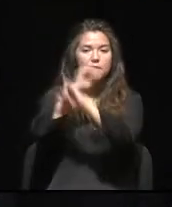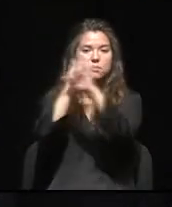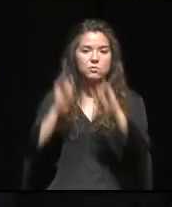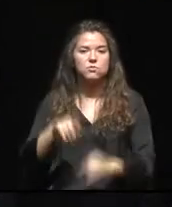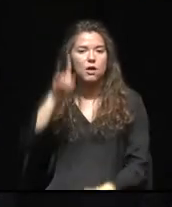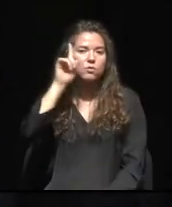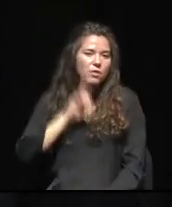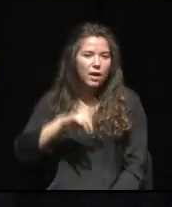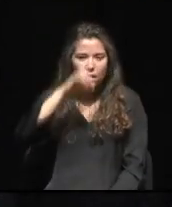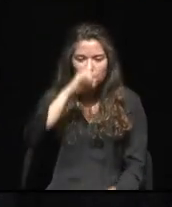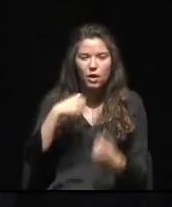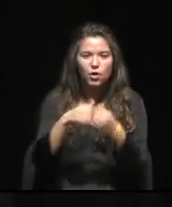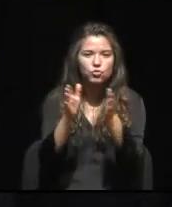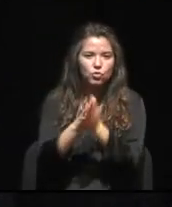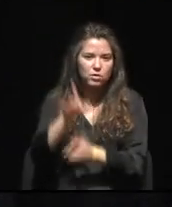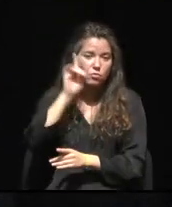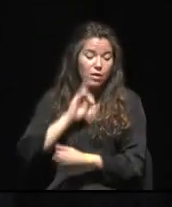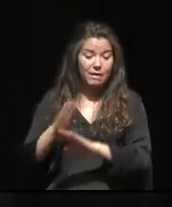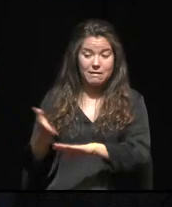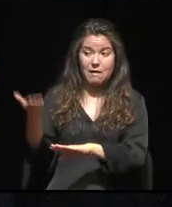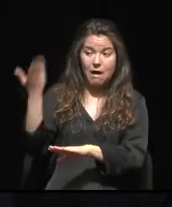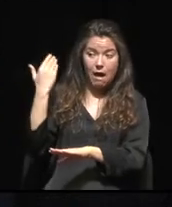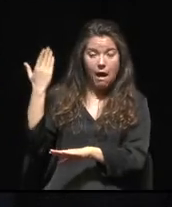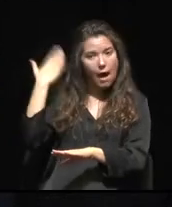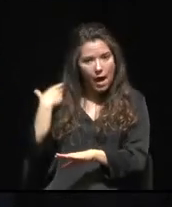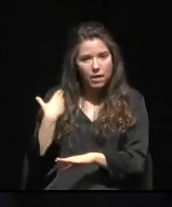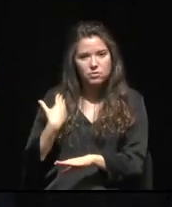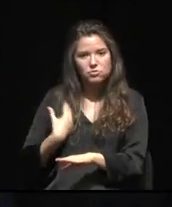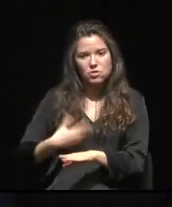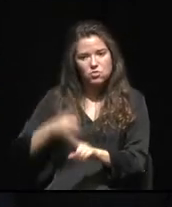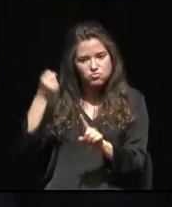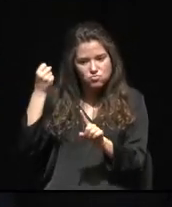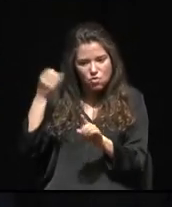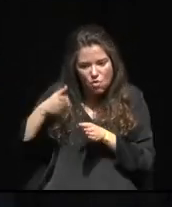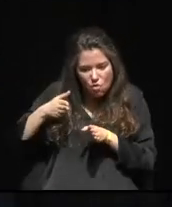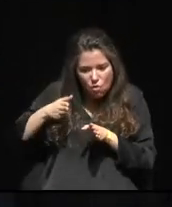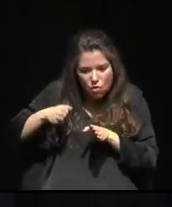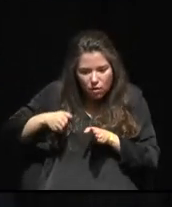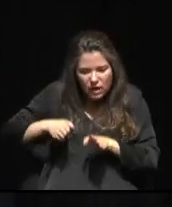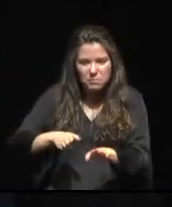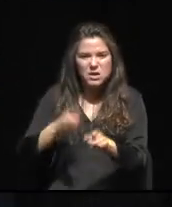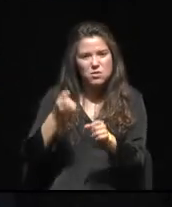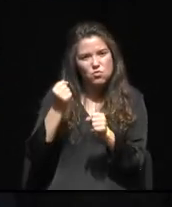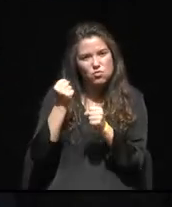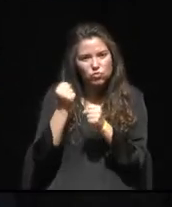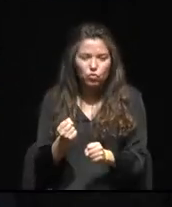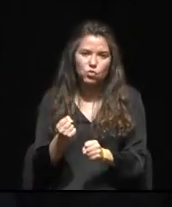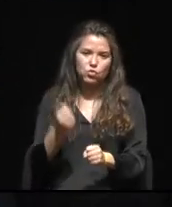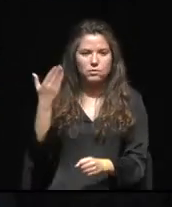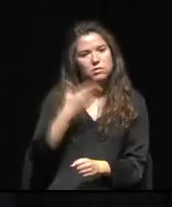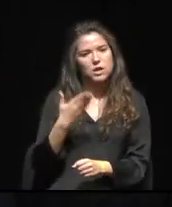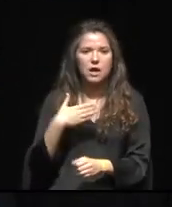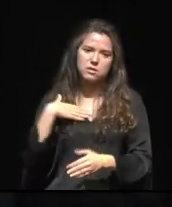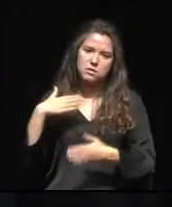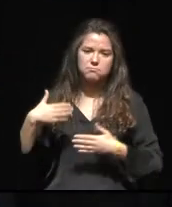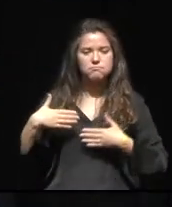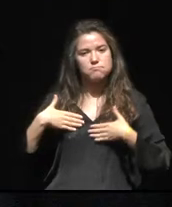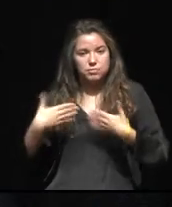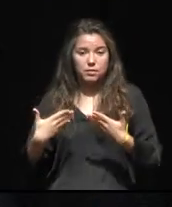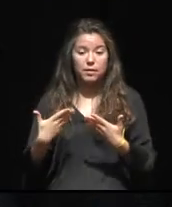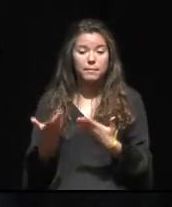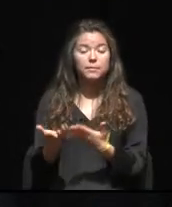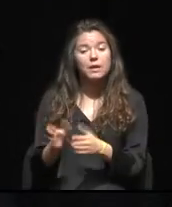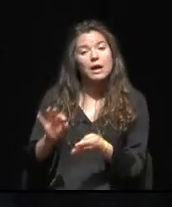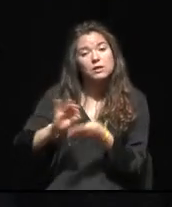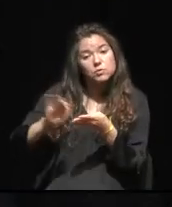relembrar todas as mulheres que antes de nós trilharam este duro caminho de conquista de direitos e da emancipação particularmente